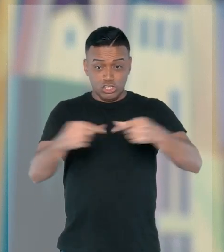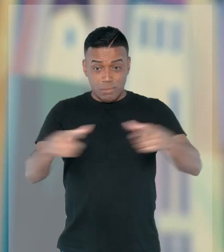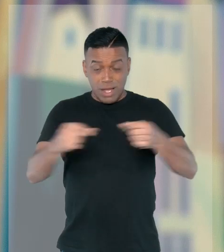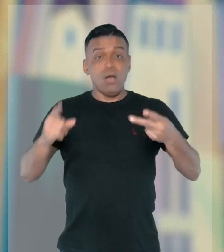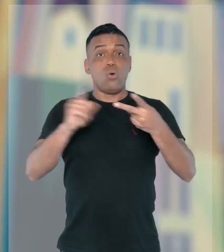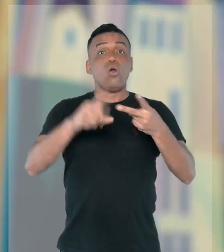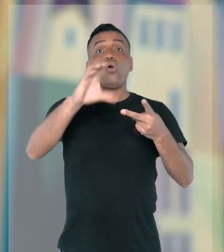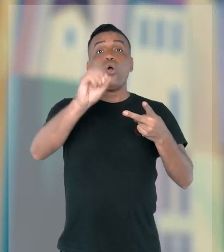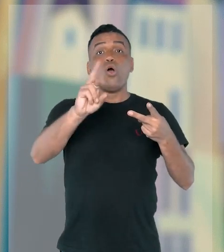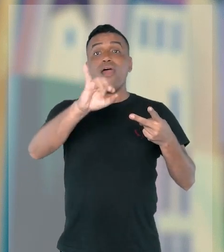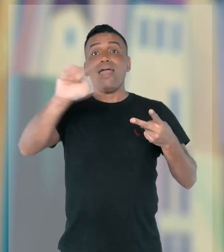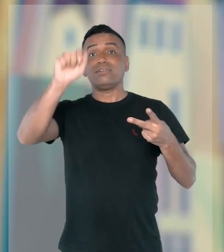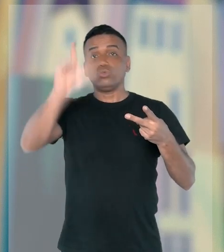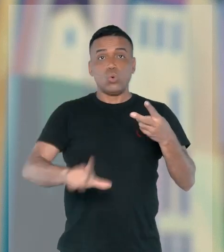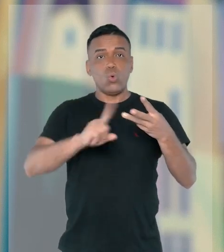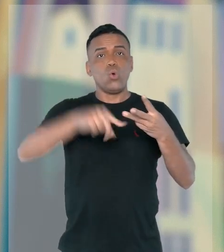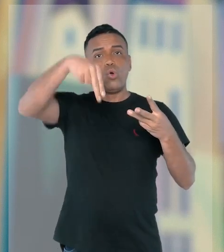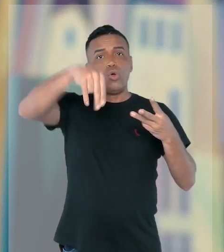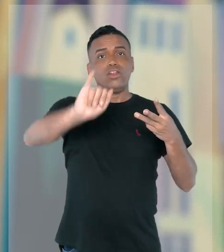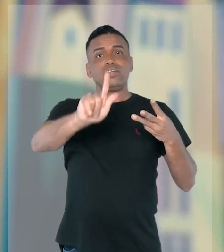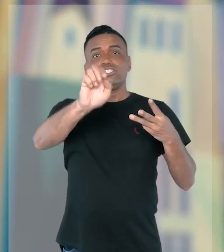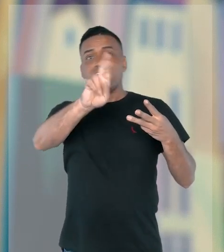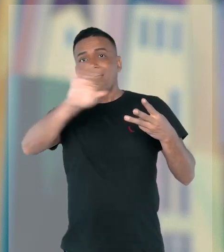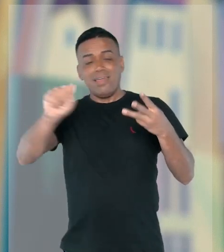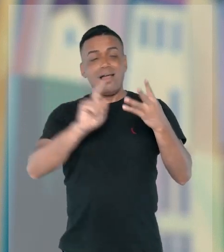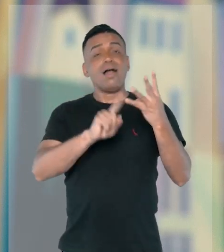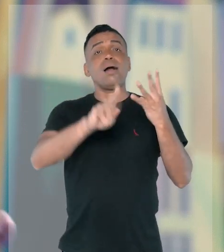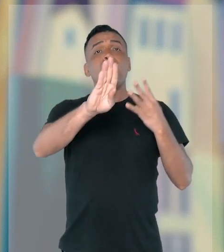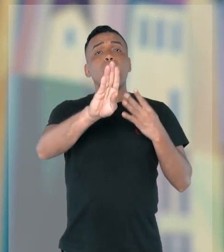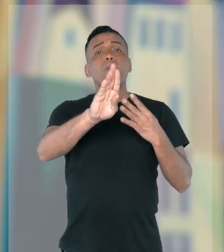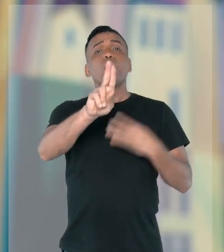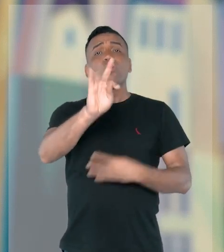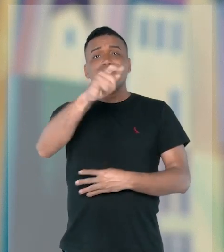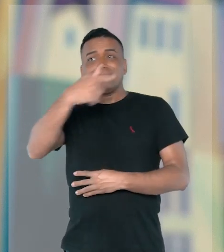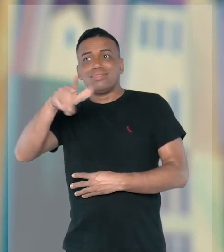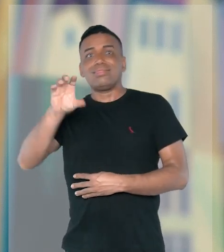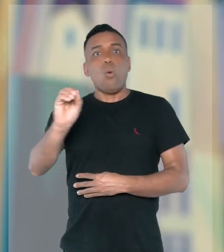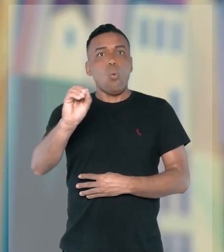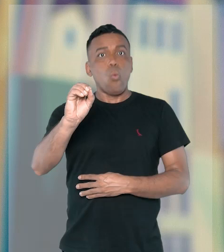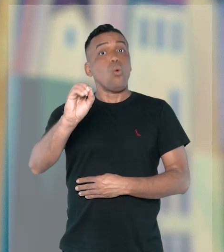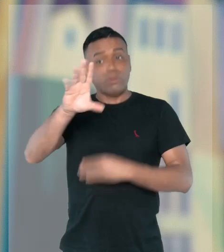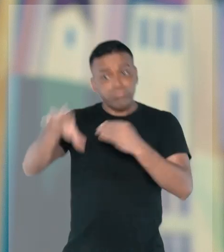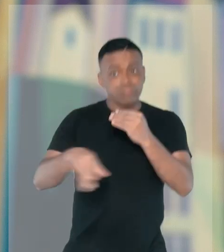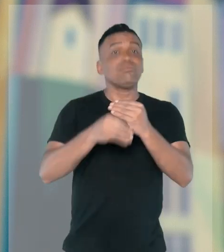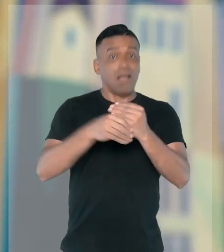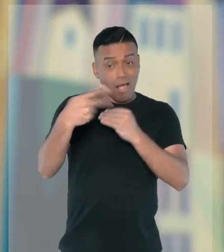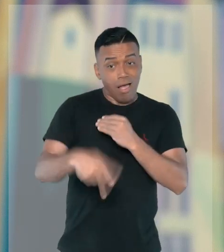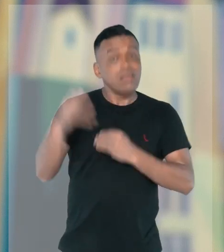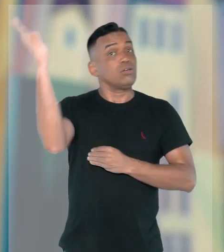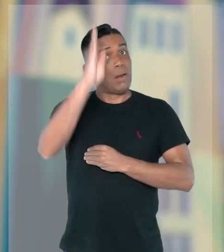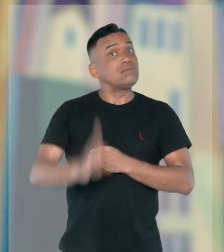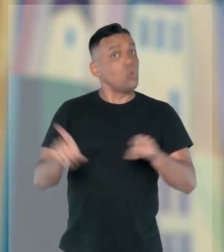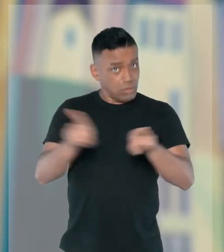Coreia do Sul, Nigéria, Butão. Há uma emenda constitucional no Brasil para colocar